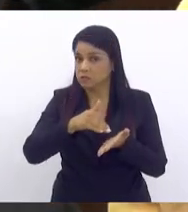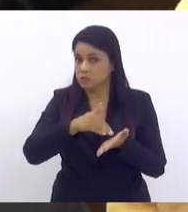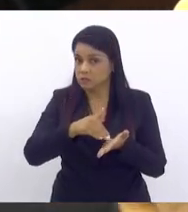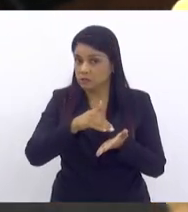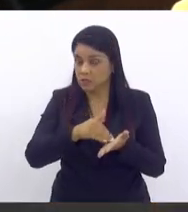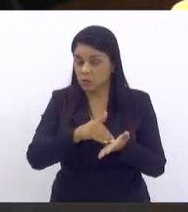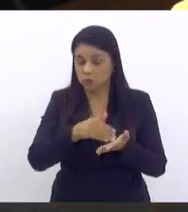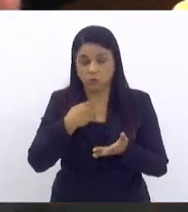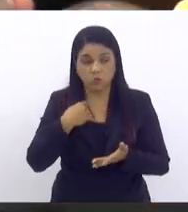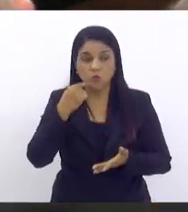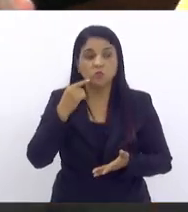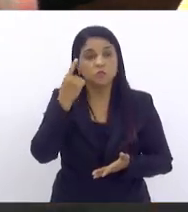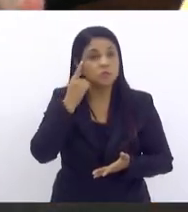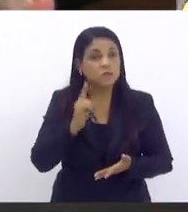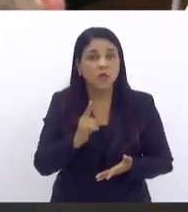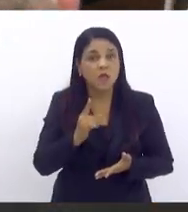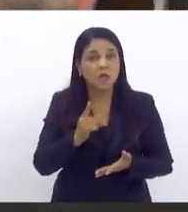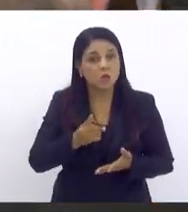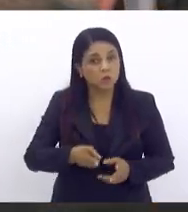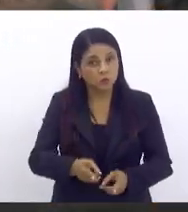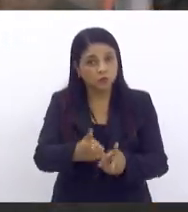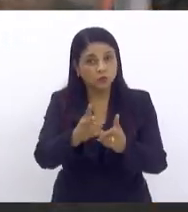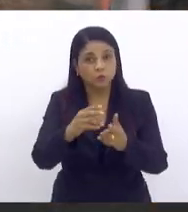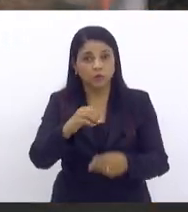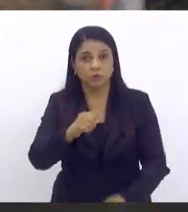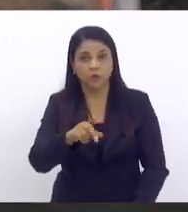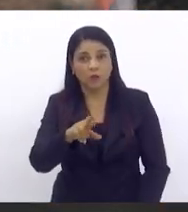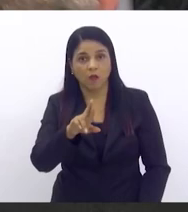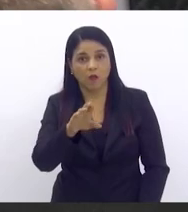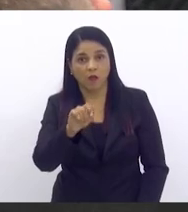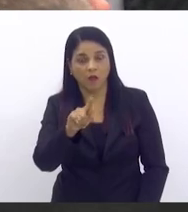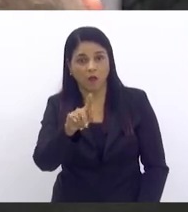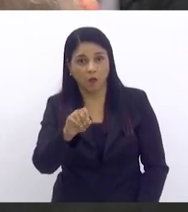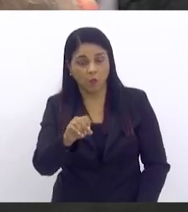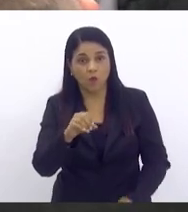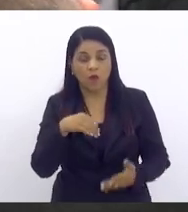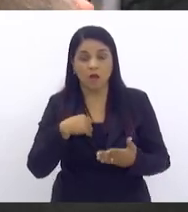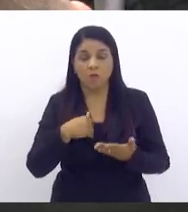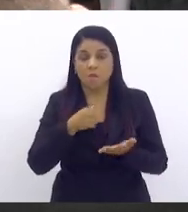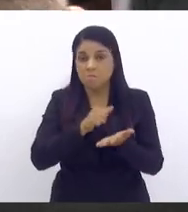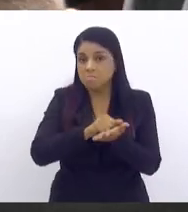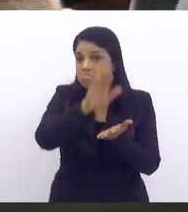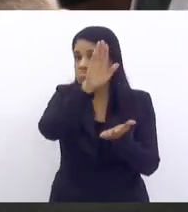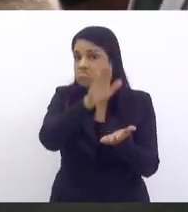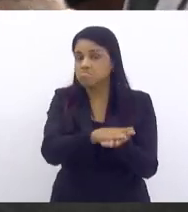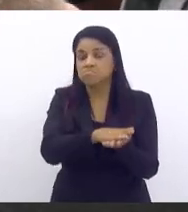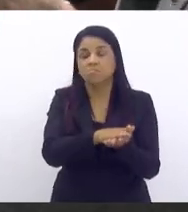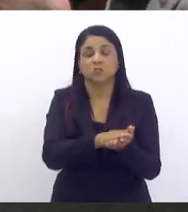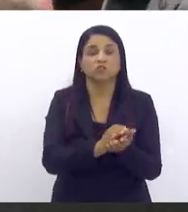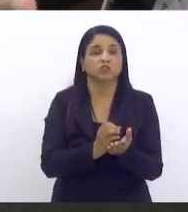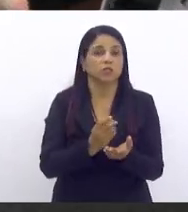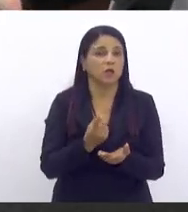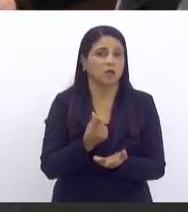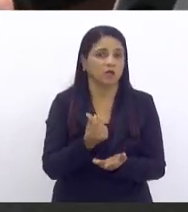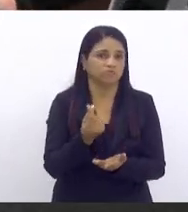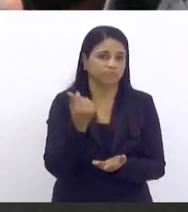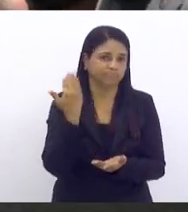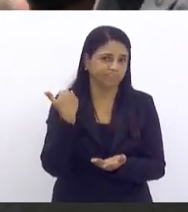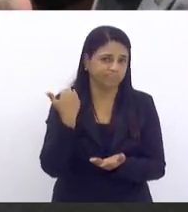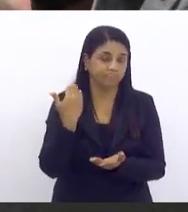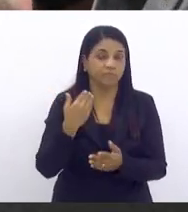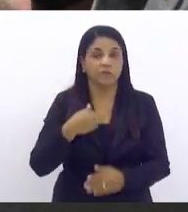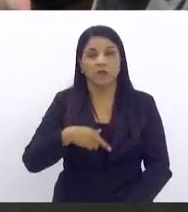no cargo, já deveria, por uma questão moral, ter sido exonerado há muito tempo, o senhor